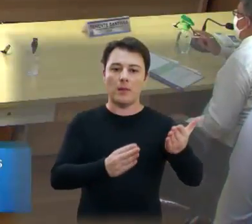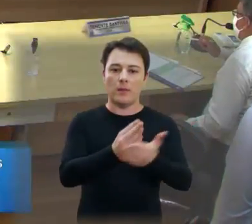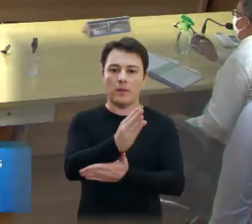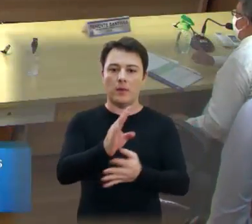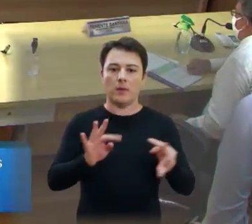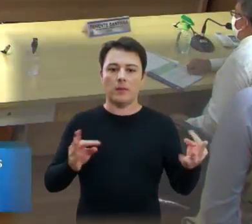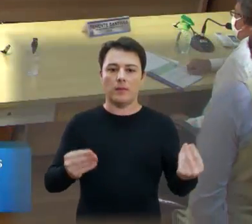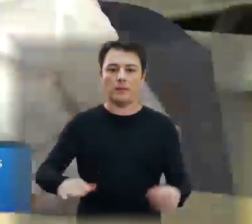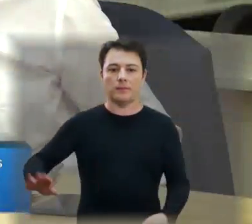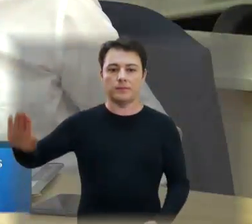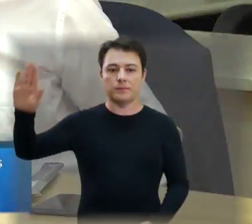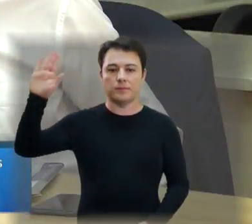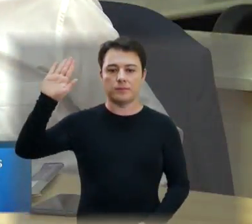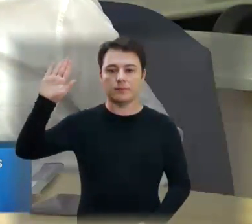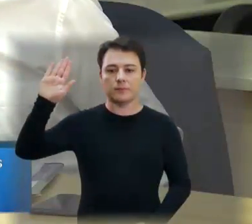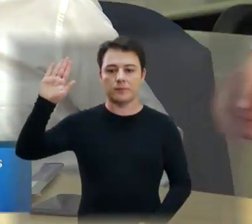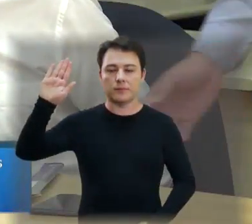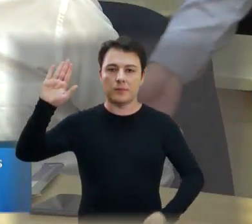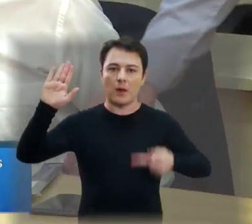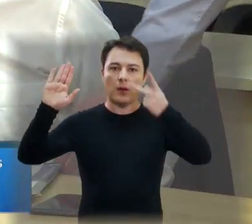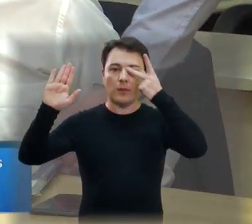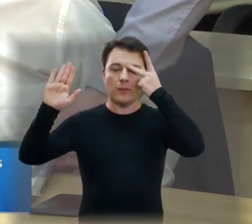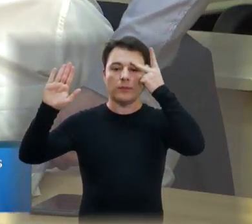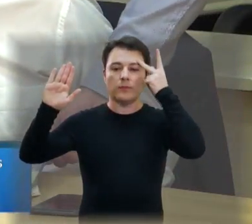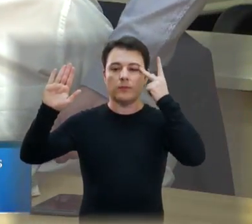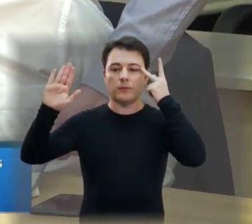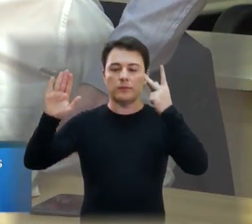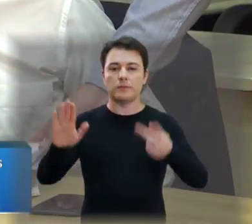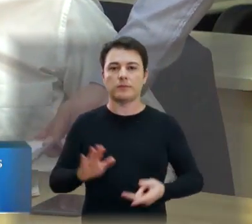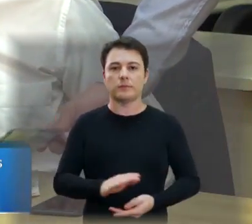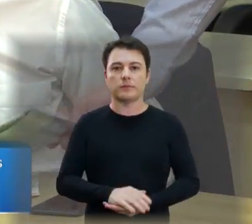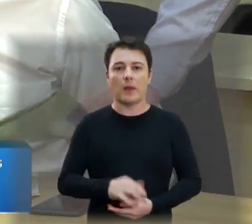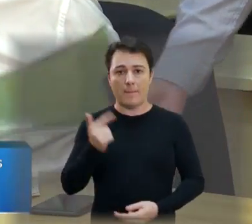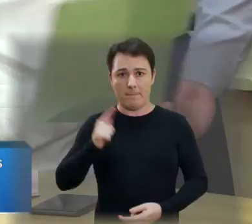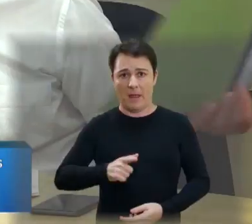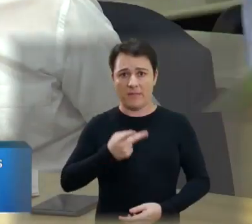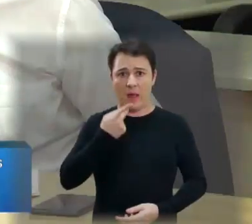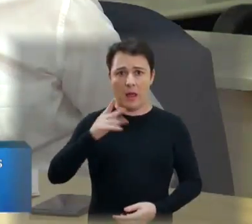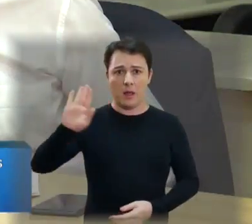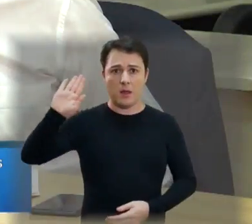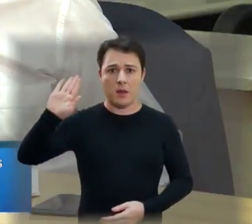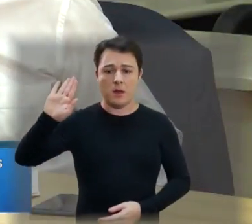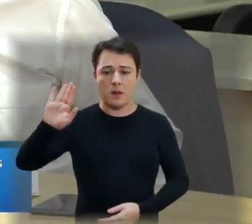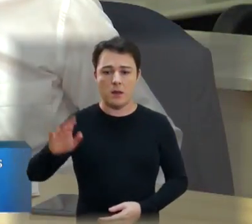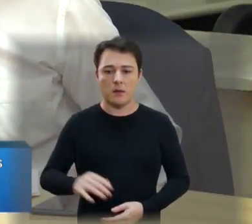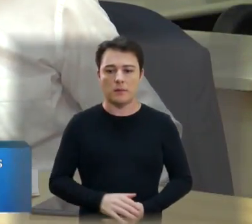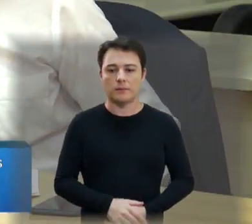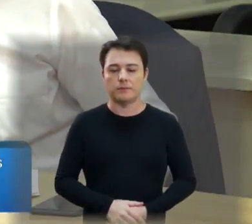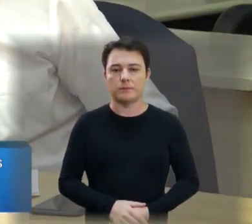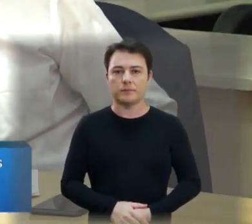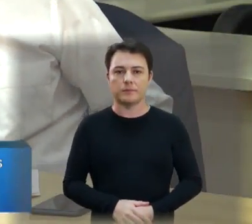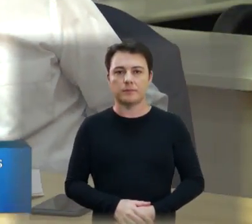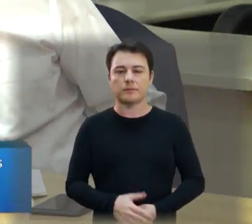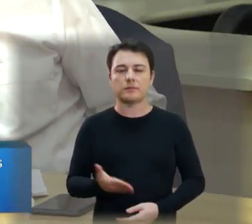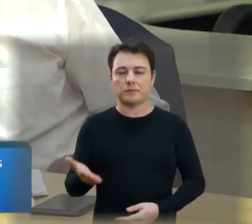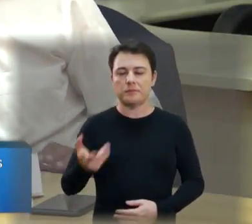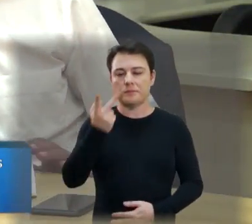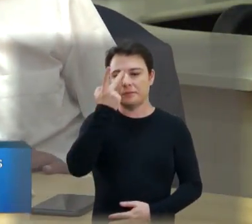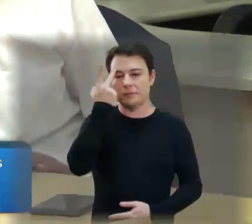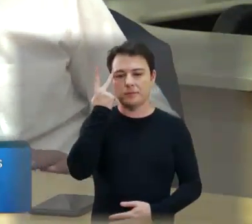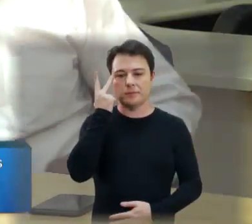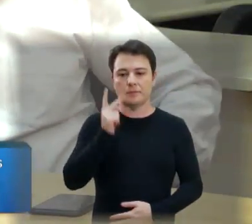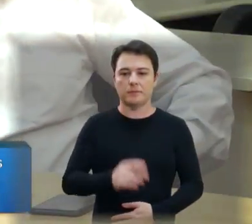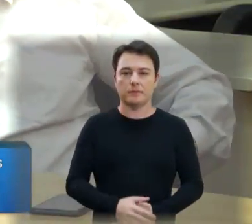Aprovado. Declaração de voto do vereador José Carlos Porçani. Mais algum vereador vai declarar voto? Com a palavra, vereador José Carlos